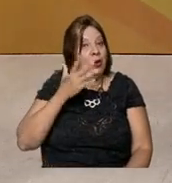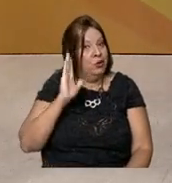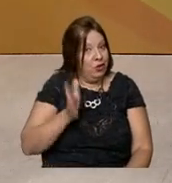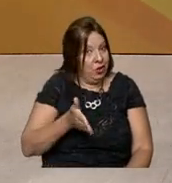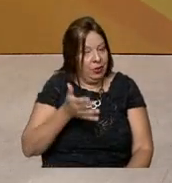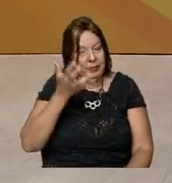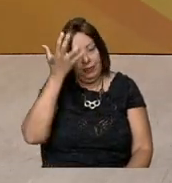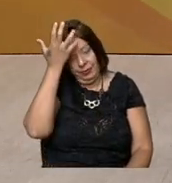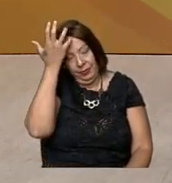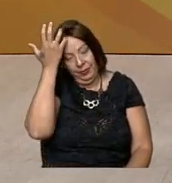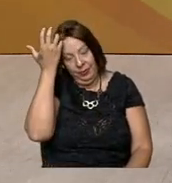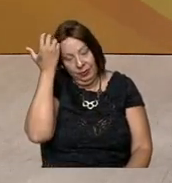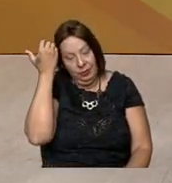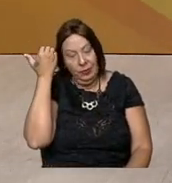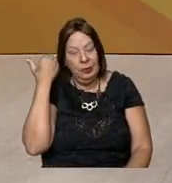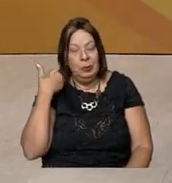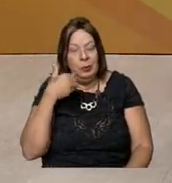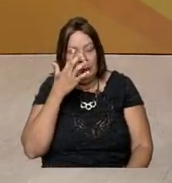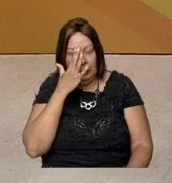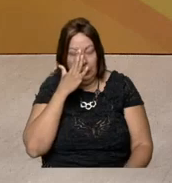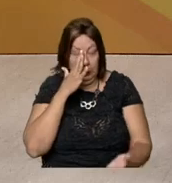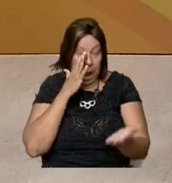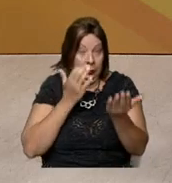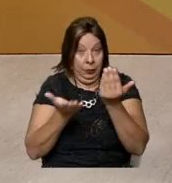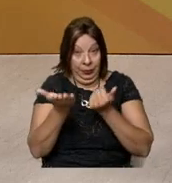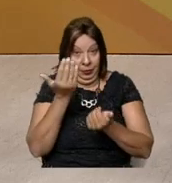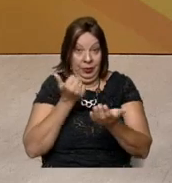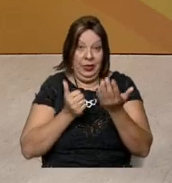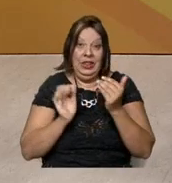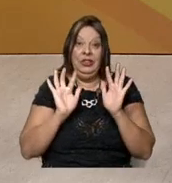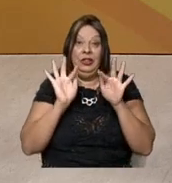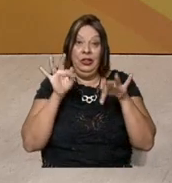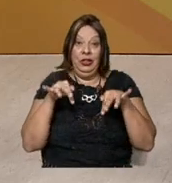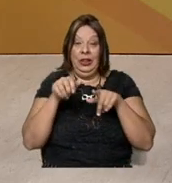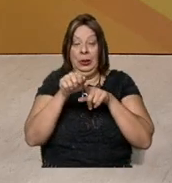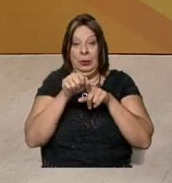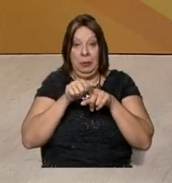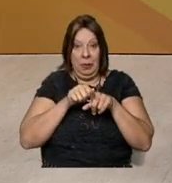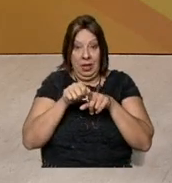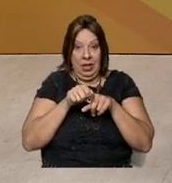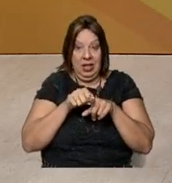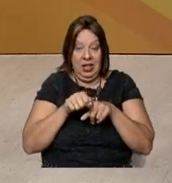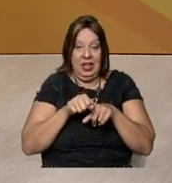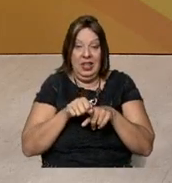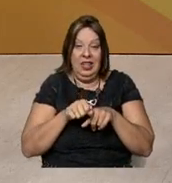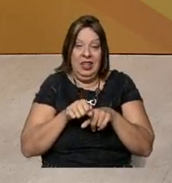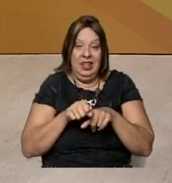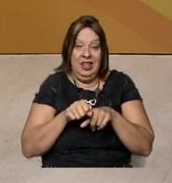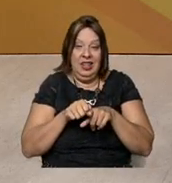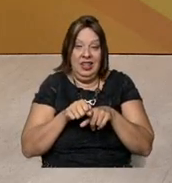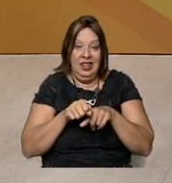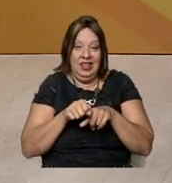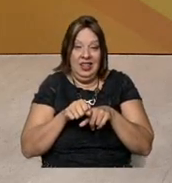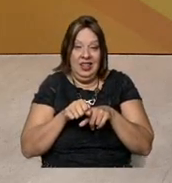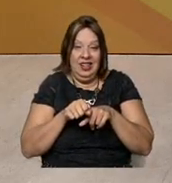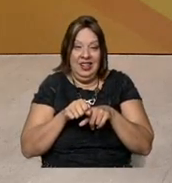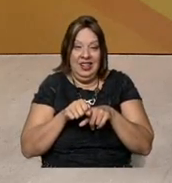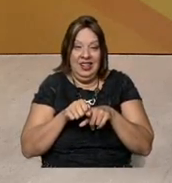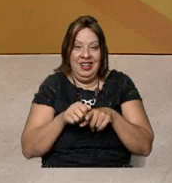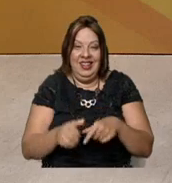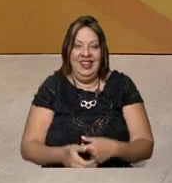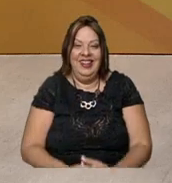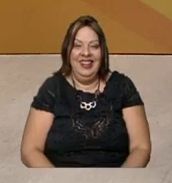né? Maravilhosa! Então vem fechar o mês com chave de touro, Júnior Mole. É isso aí,